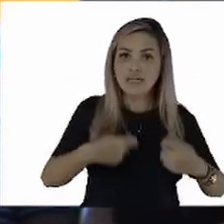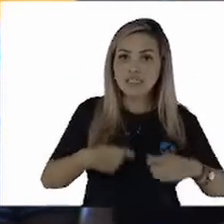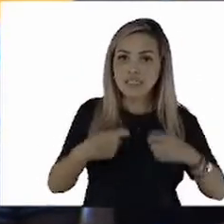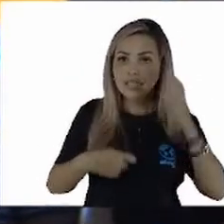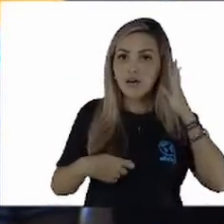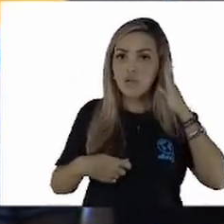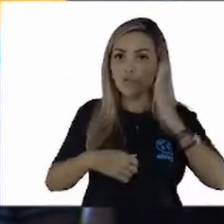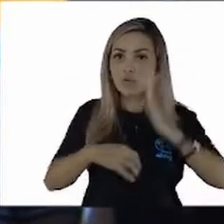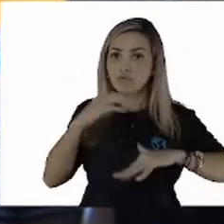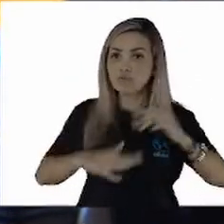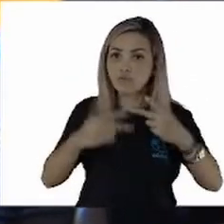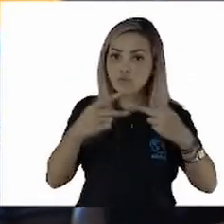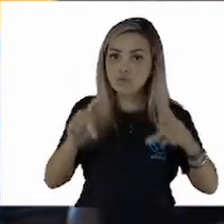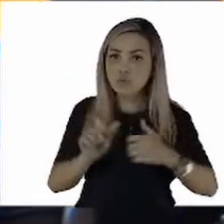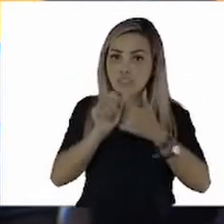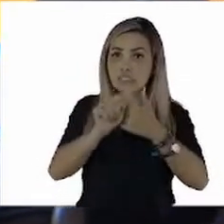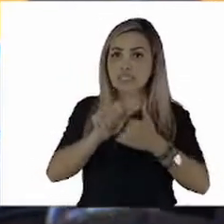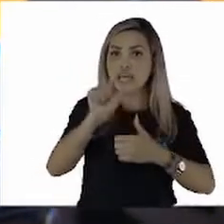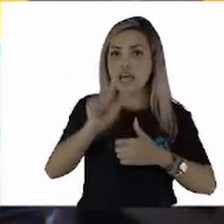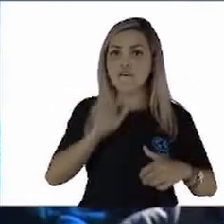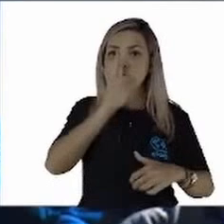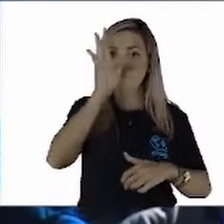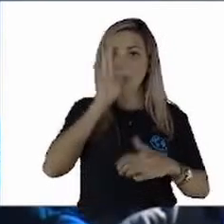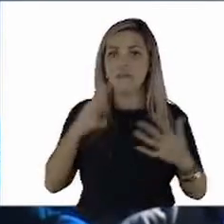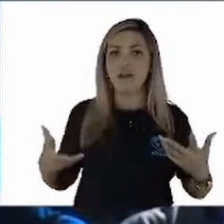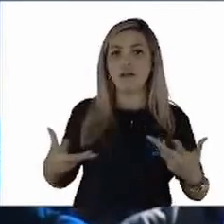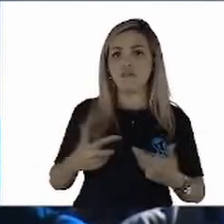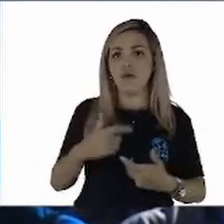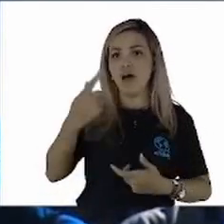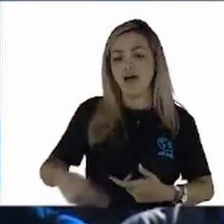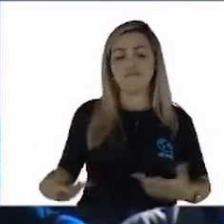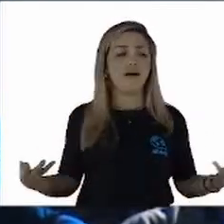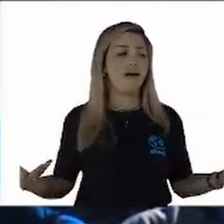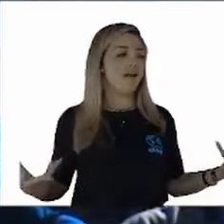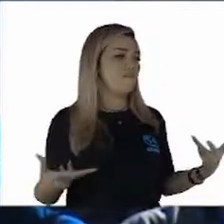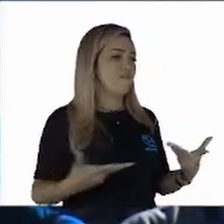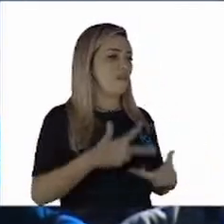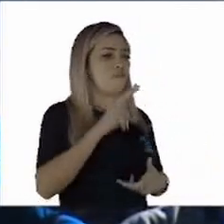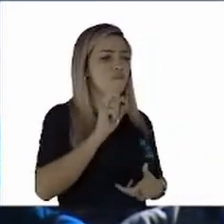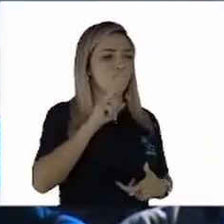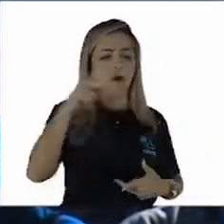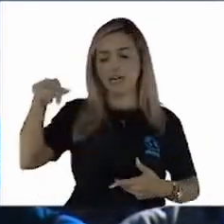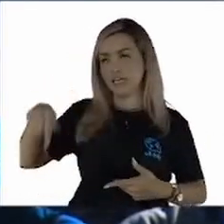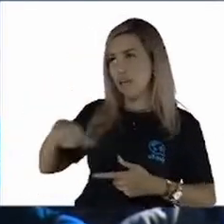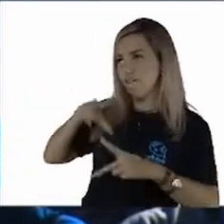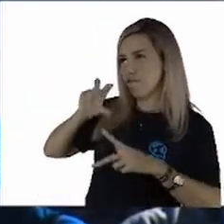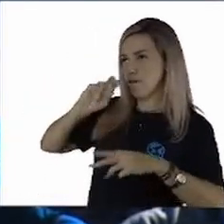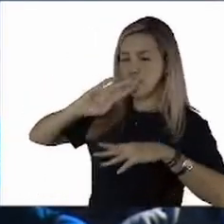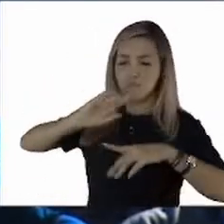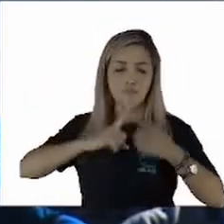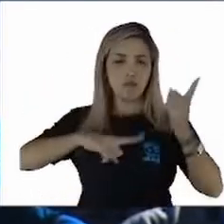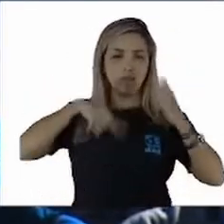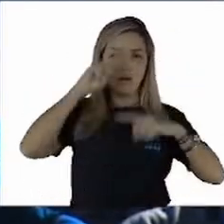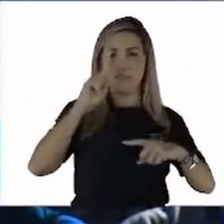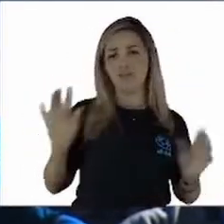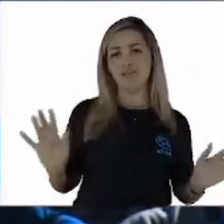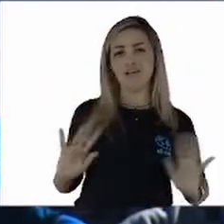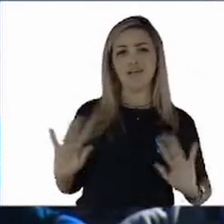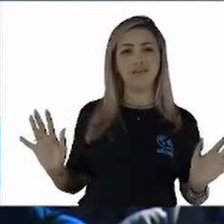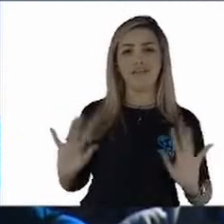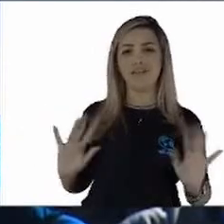que não necessariamente a profissão que você vai querer seguir, são flores, porra, que maravilha, vou bombar aqui, vou estourar, vou arrebentar,